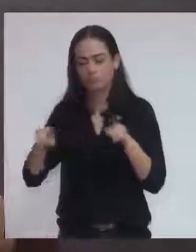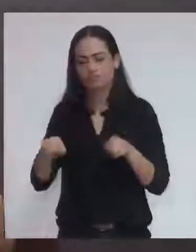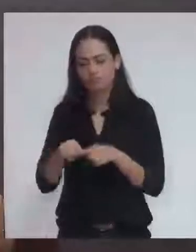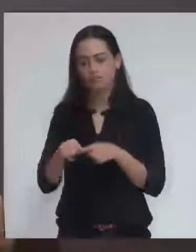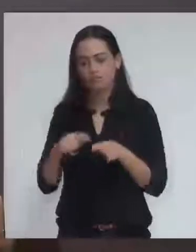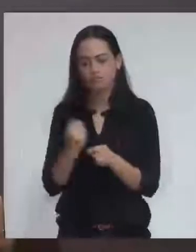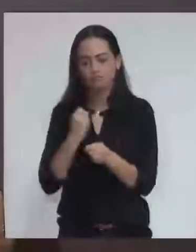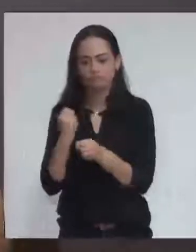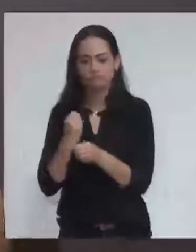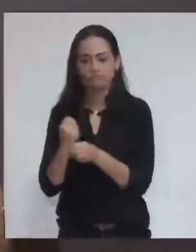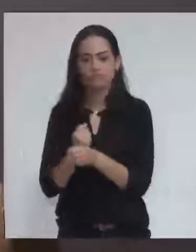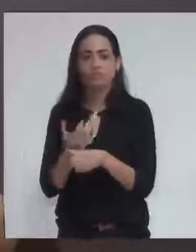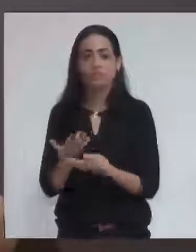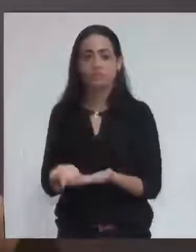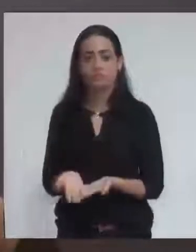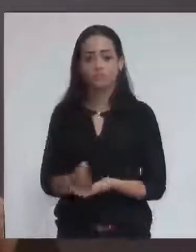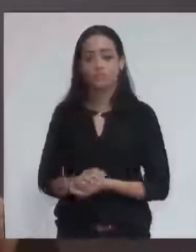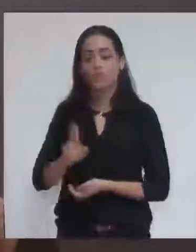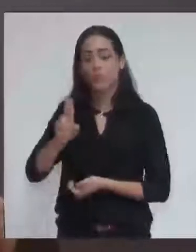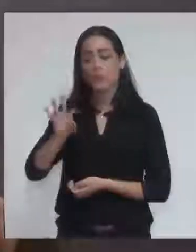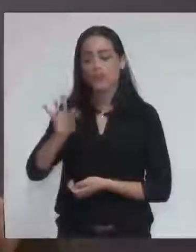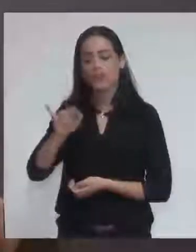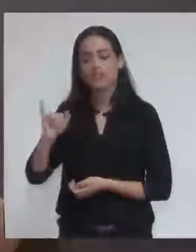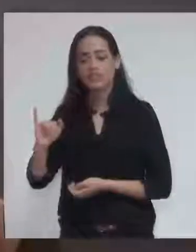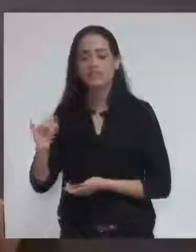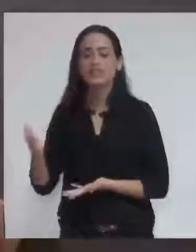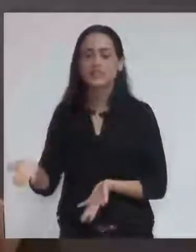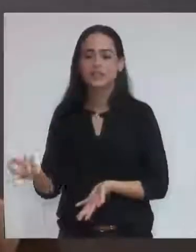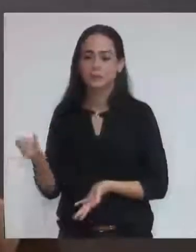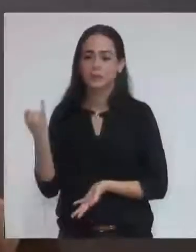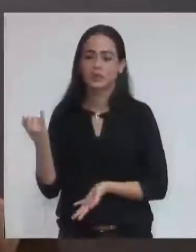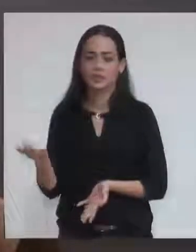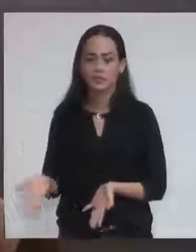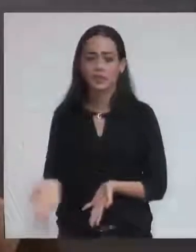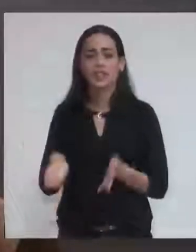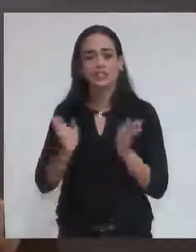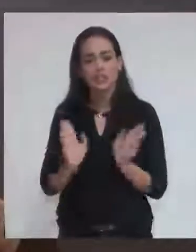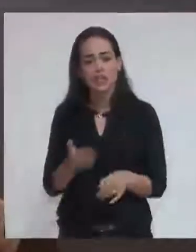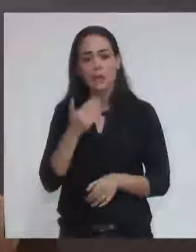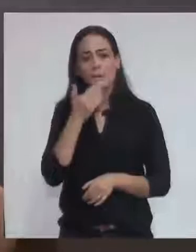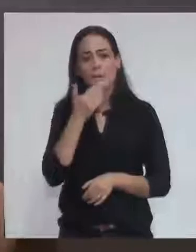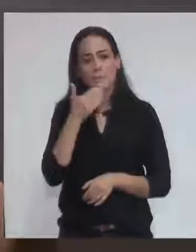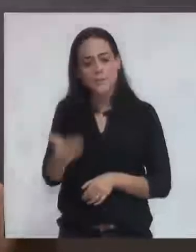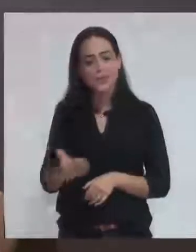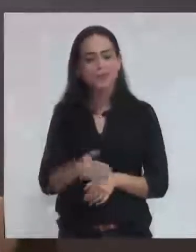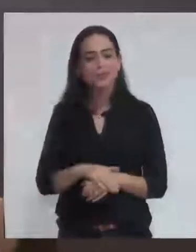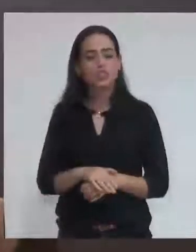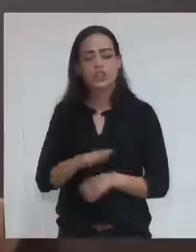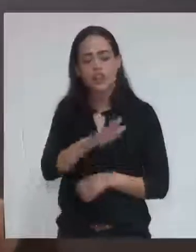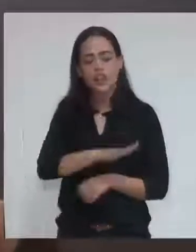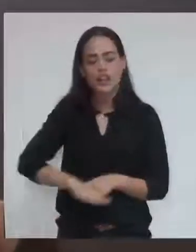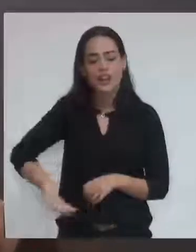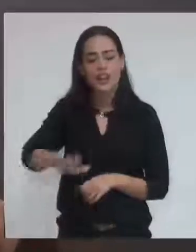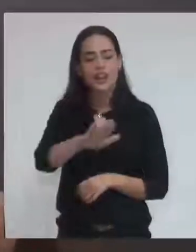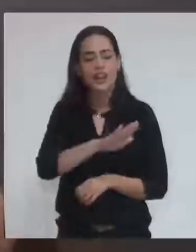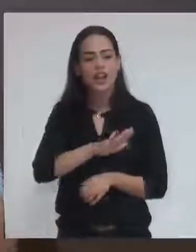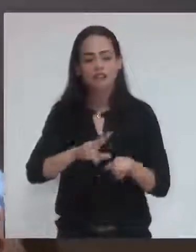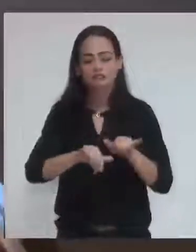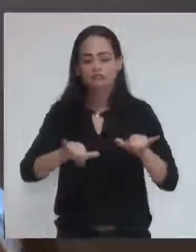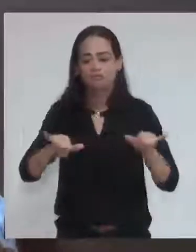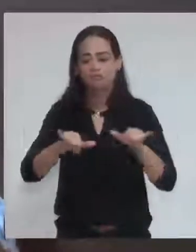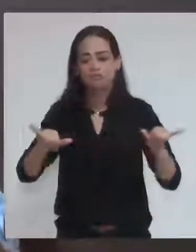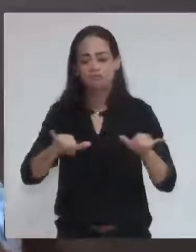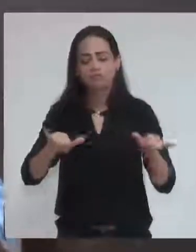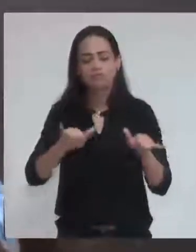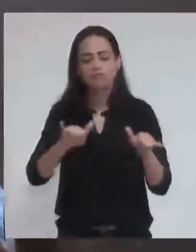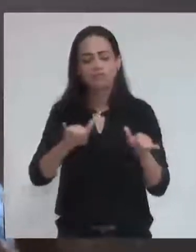Na UTI do povo de Vinhedo. Eu já pedi colaboração da imprensa para divulgar isso. Eu não vi nenhuma imprensa